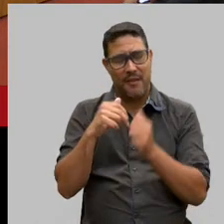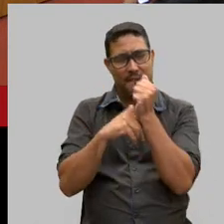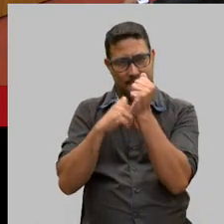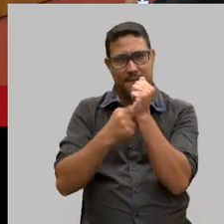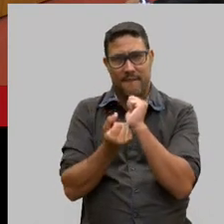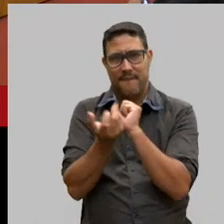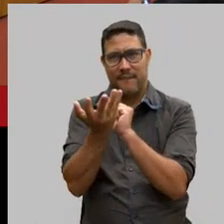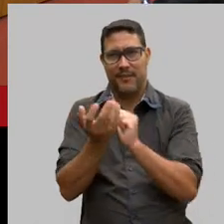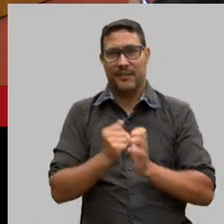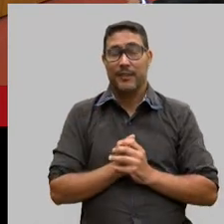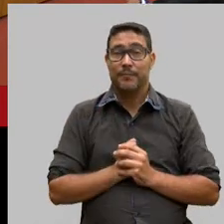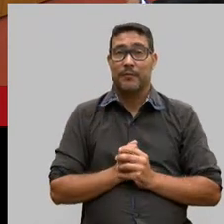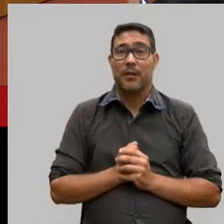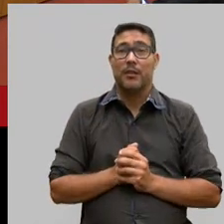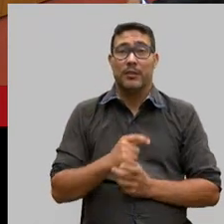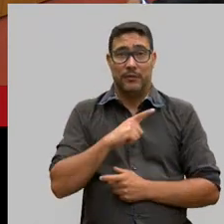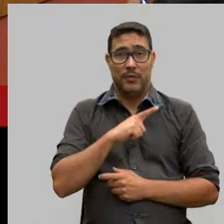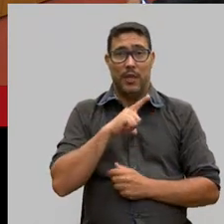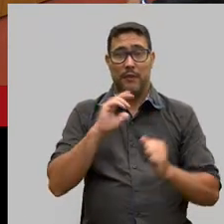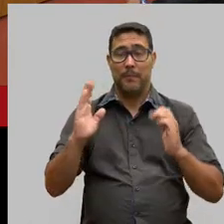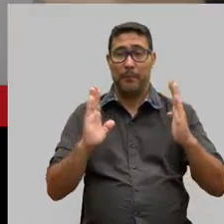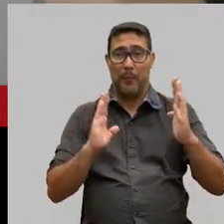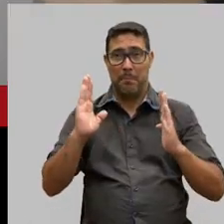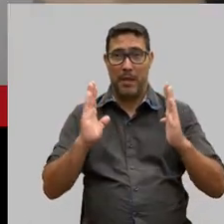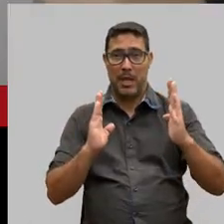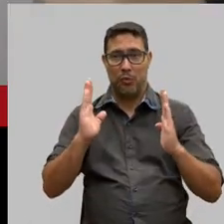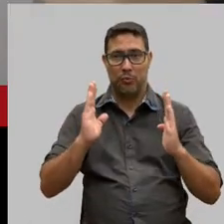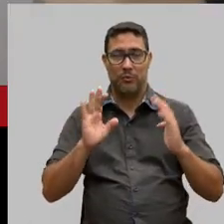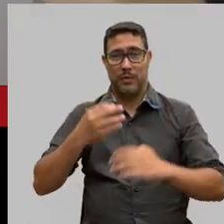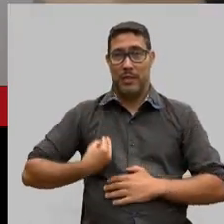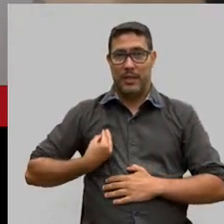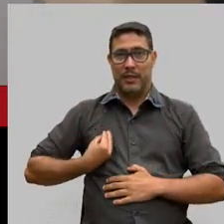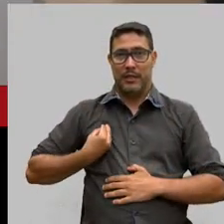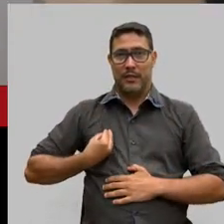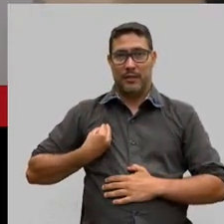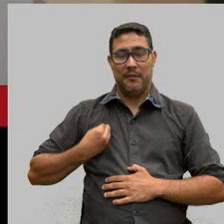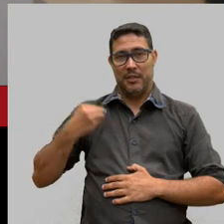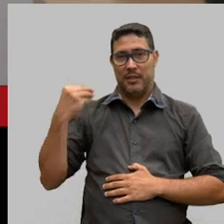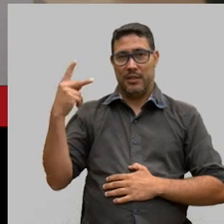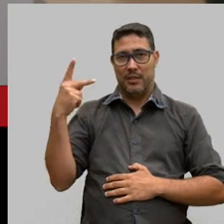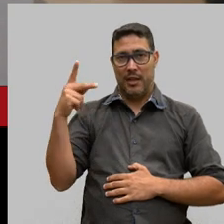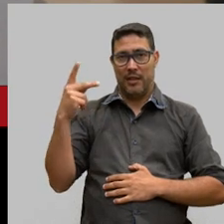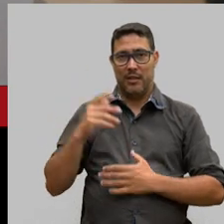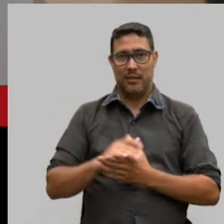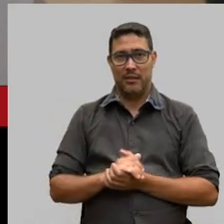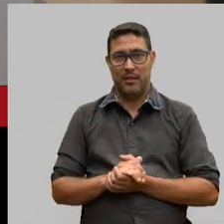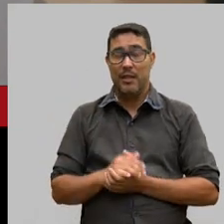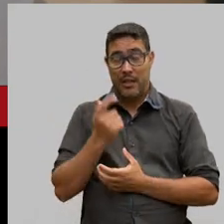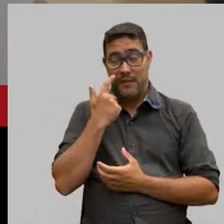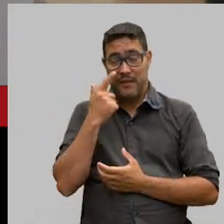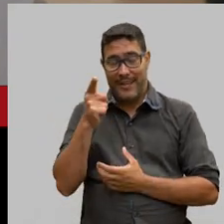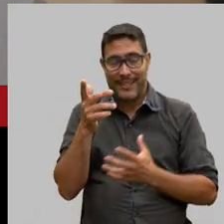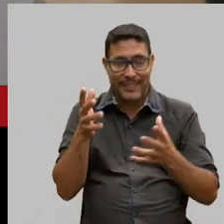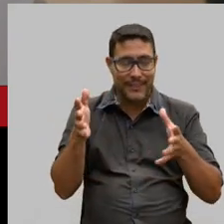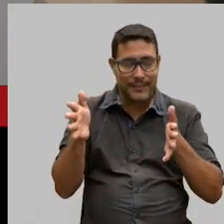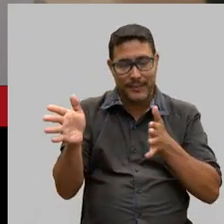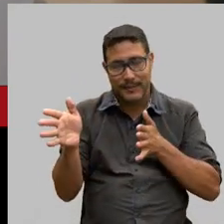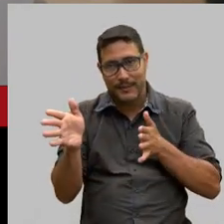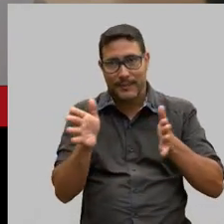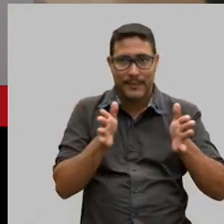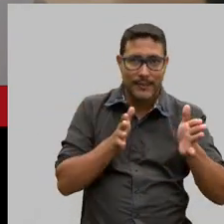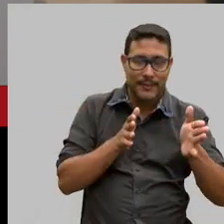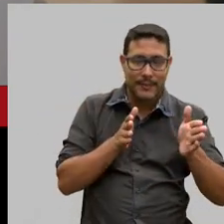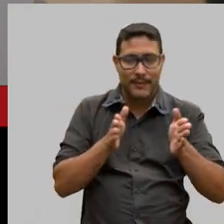um um um período da vida dela que ela eu via ela dividida ao mesmo tempo que